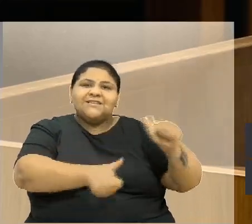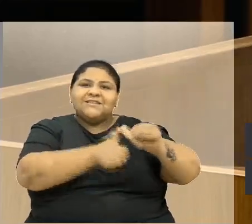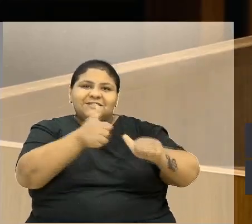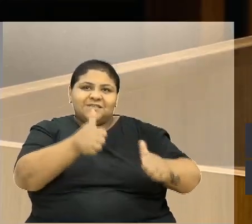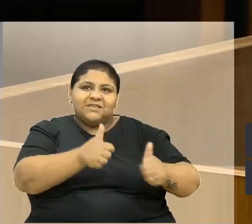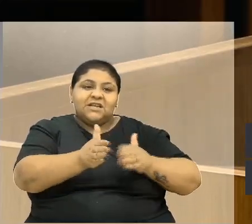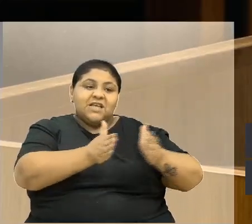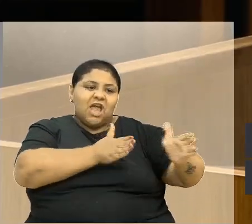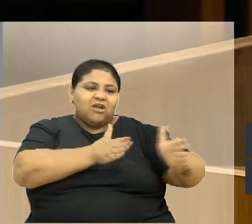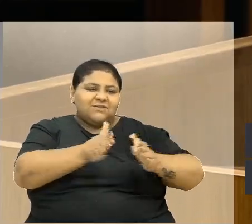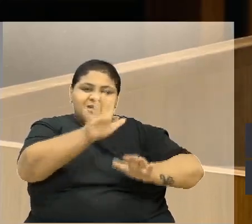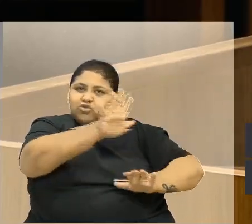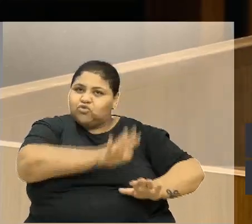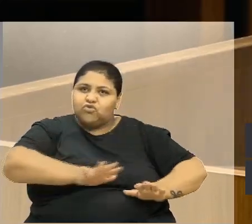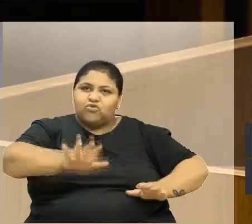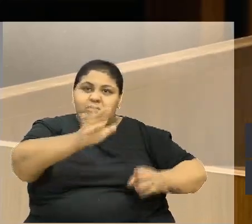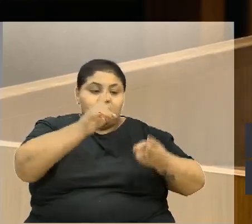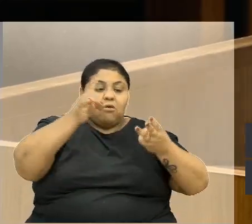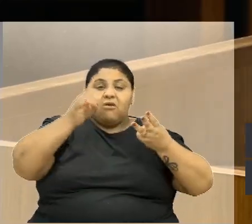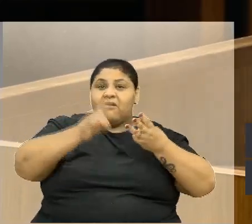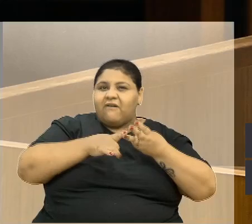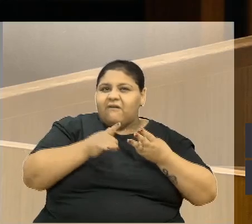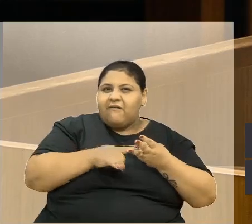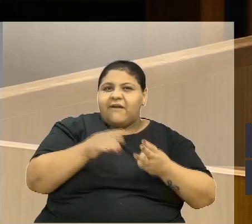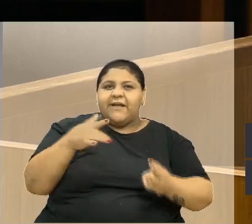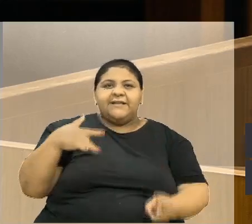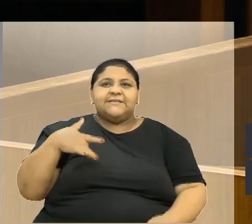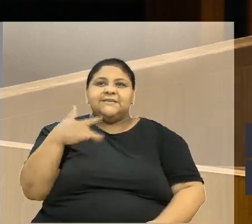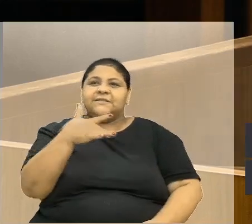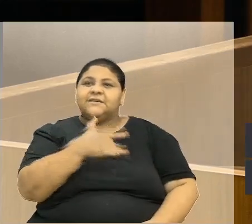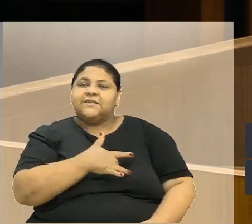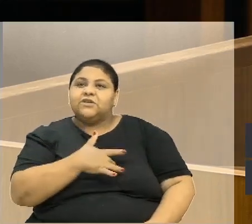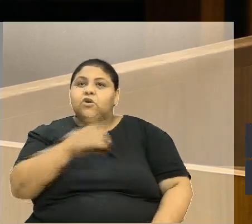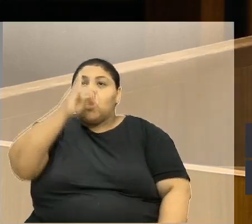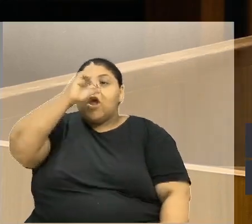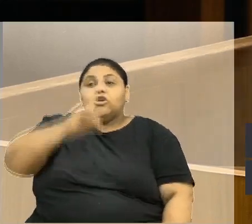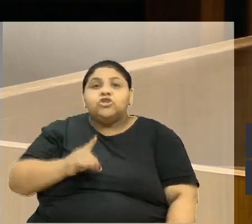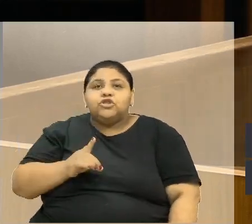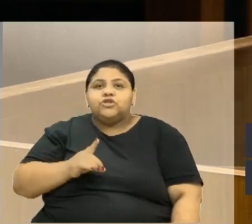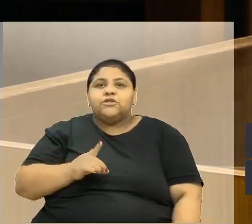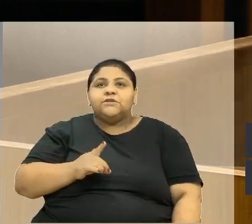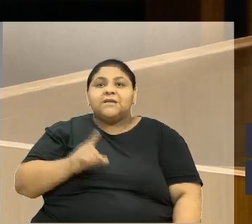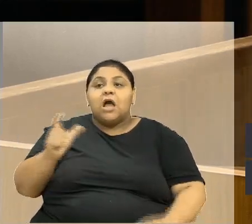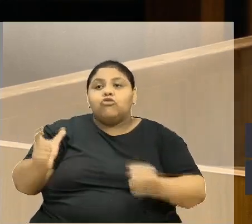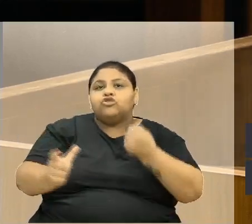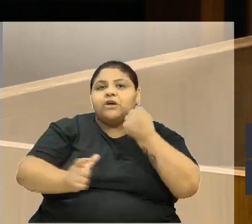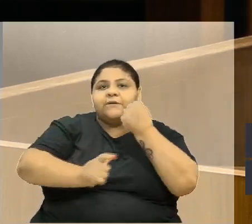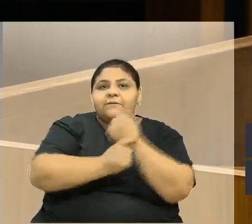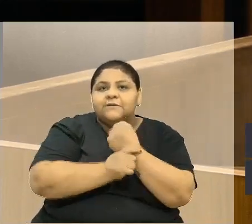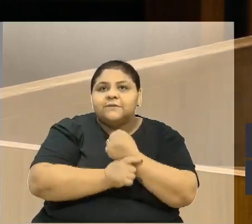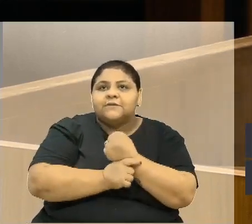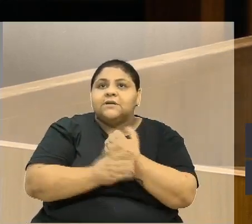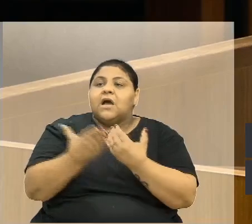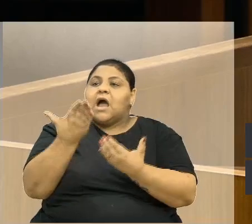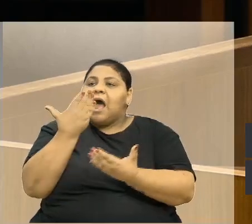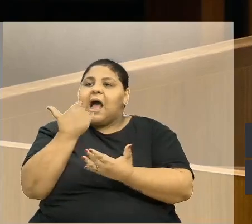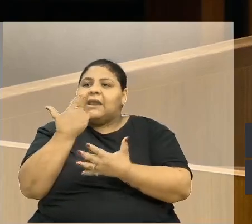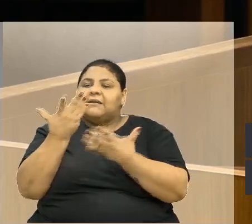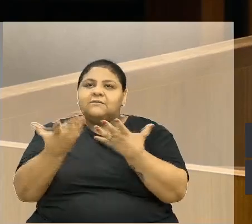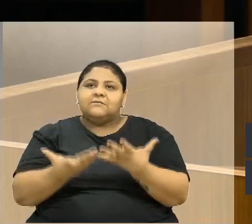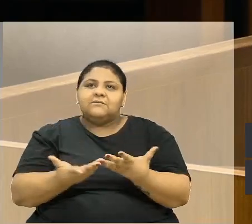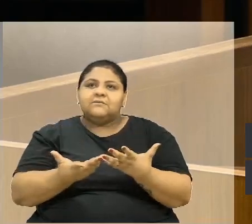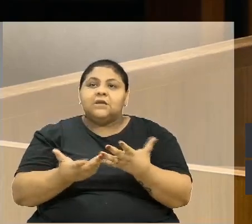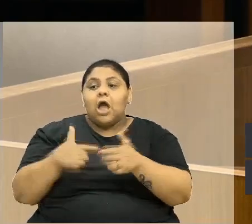e acesso universal, é a questão da saúde, o direito à segurança, à alimentação,